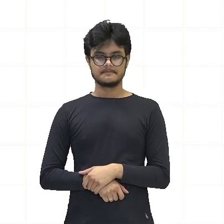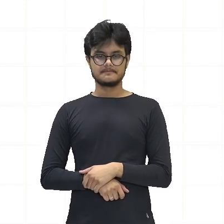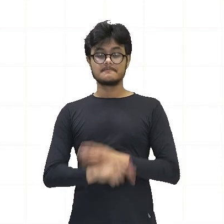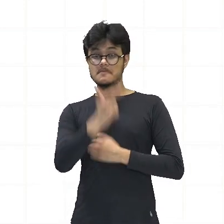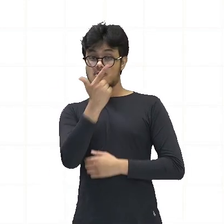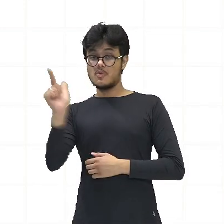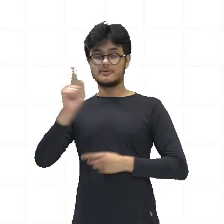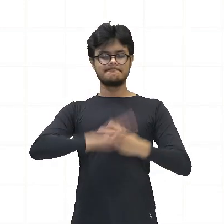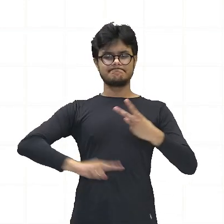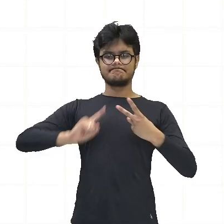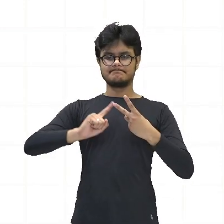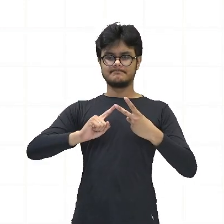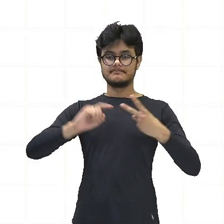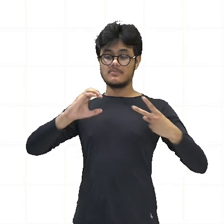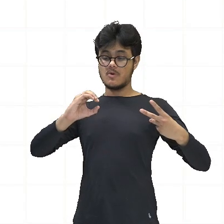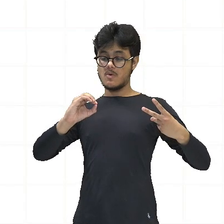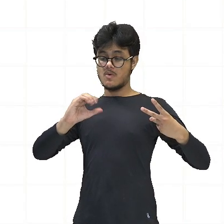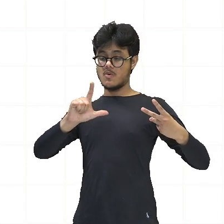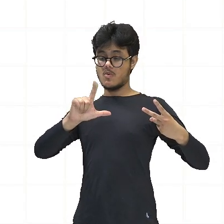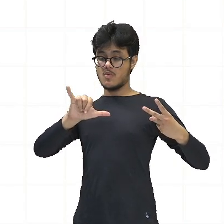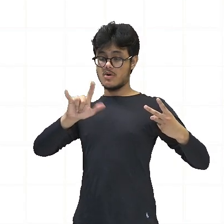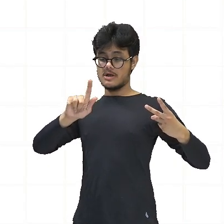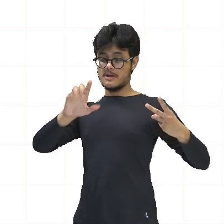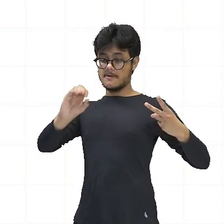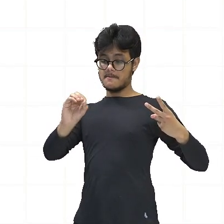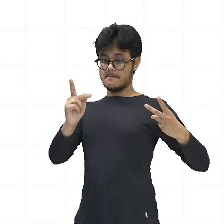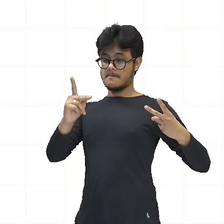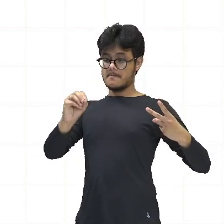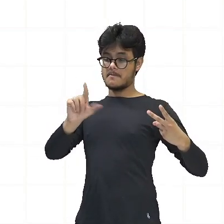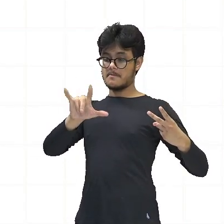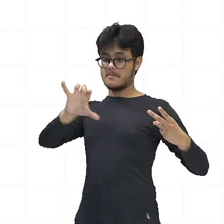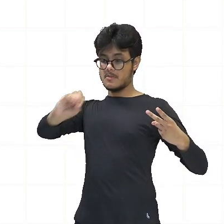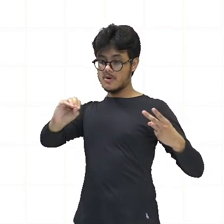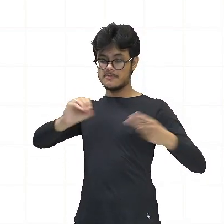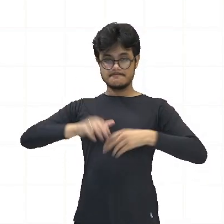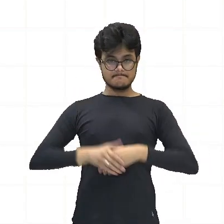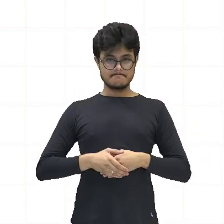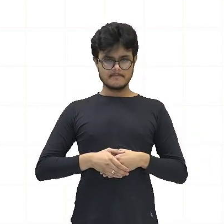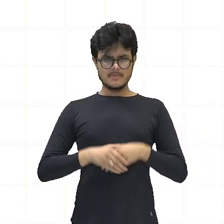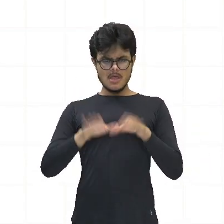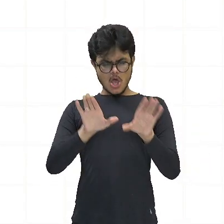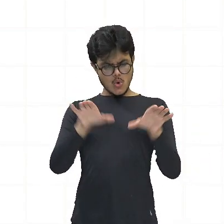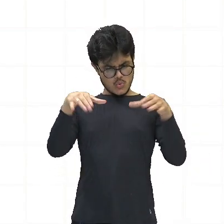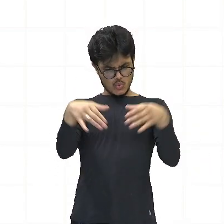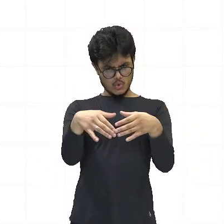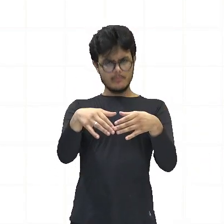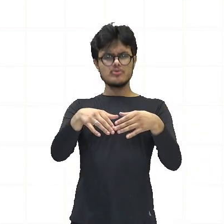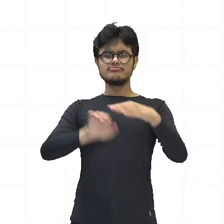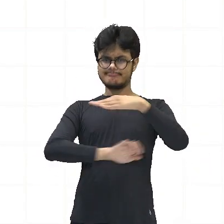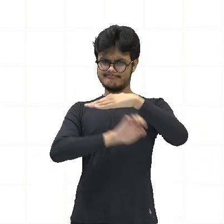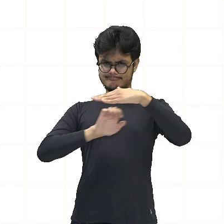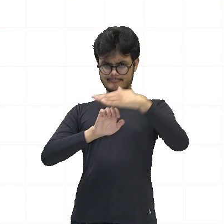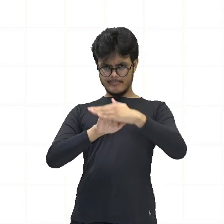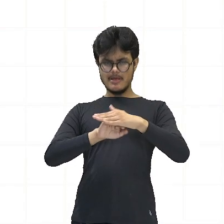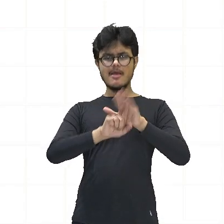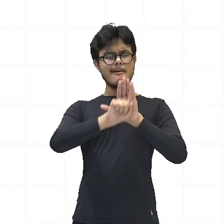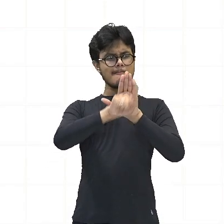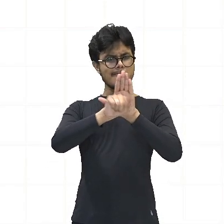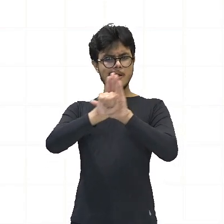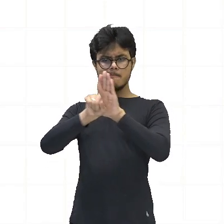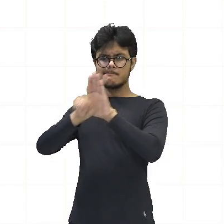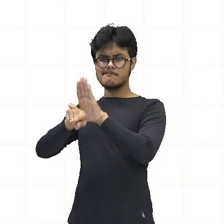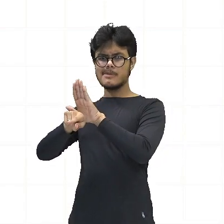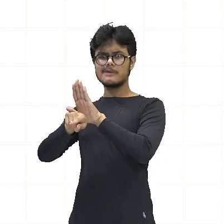o oligopólio, né? Que o oligopólio é o conjunto de empresas que dominam um determinado setor